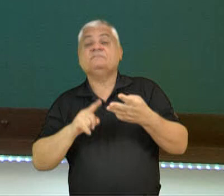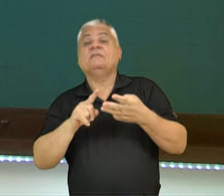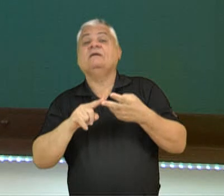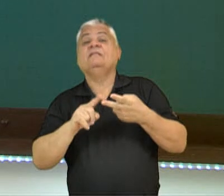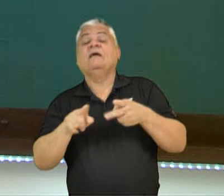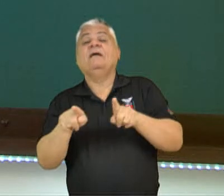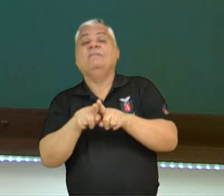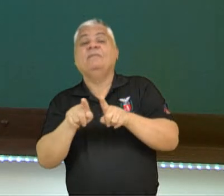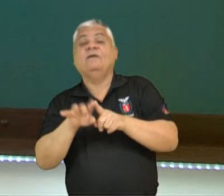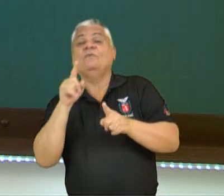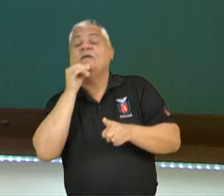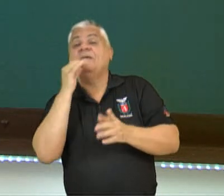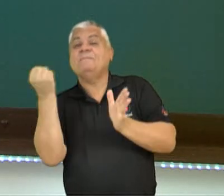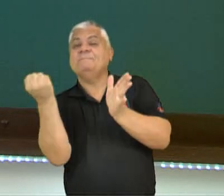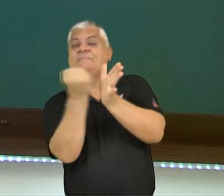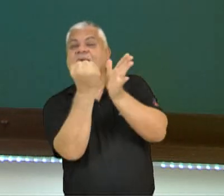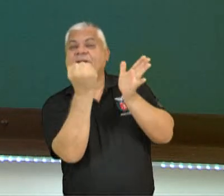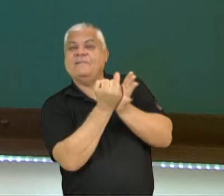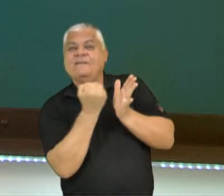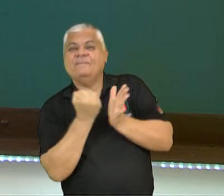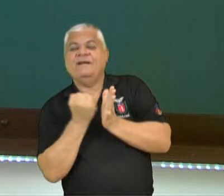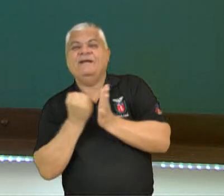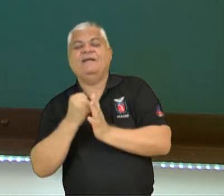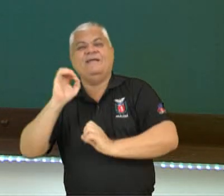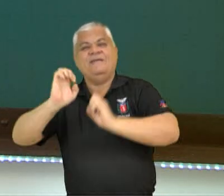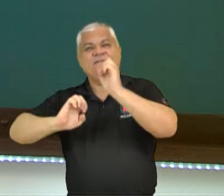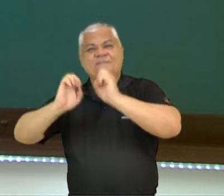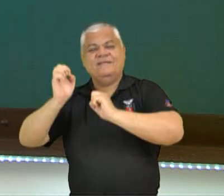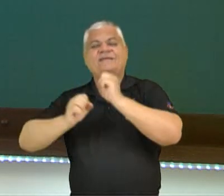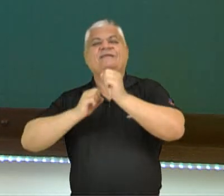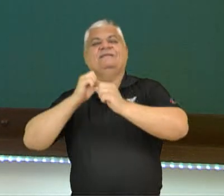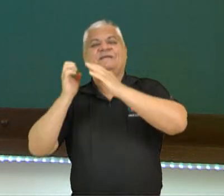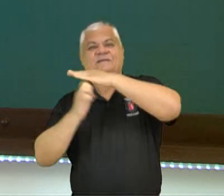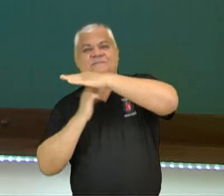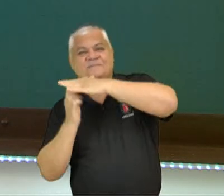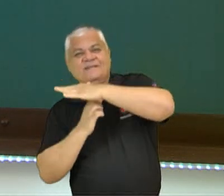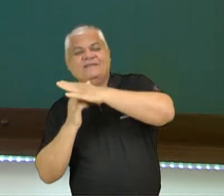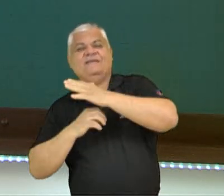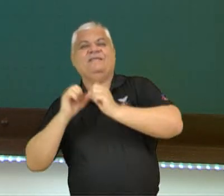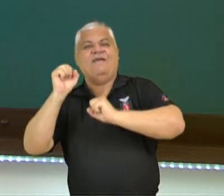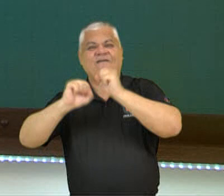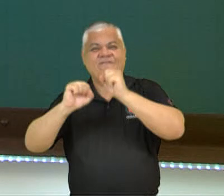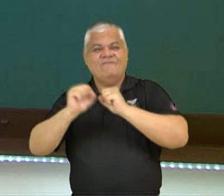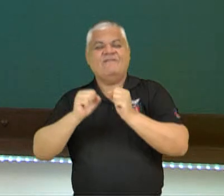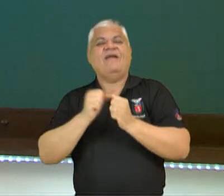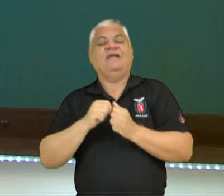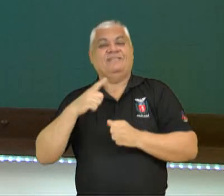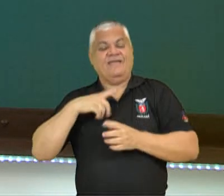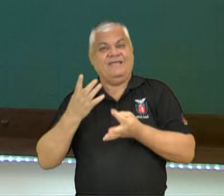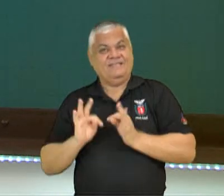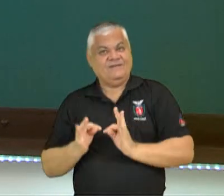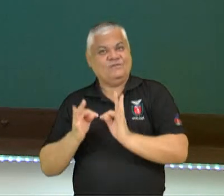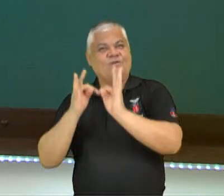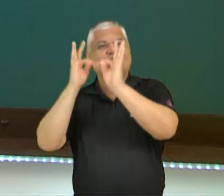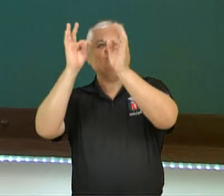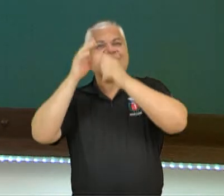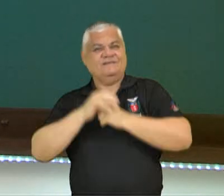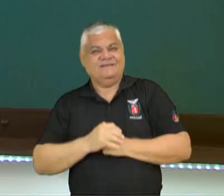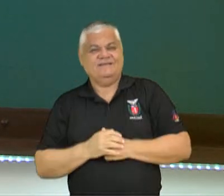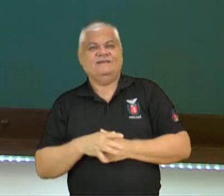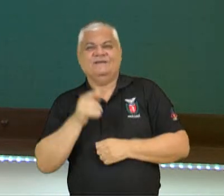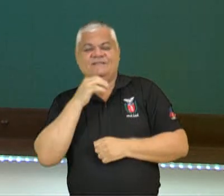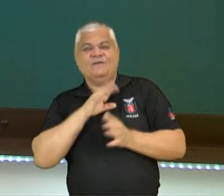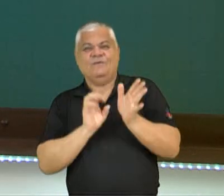também tem ali na questão econômica a geração de grande capital por meio das chamadas Big Techs, que são, por exemplo, aí,